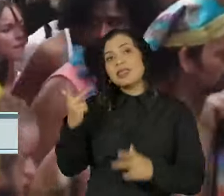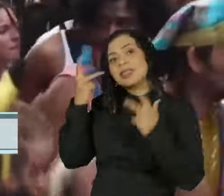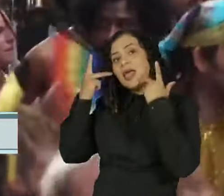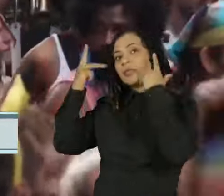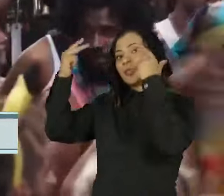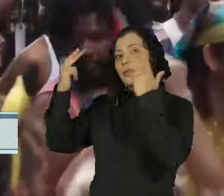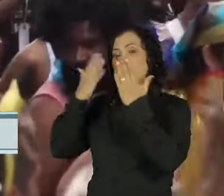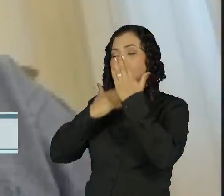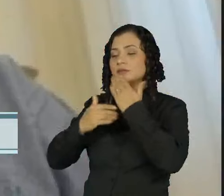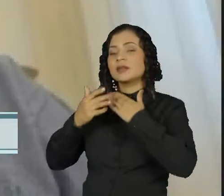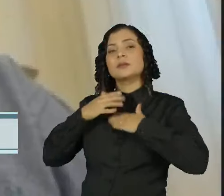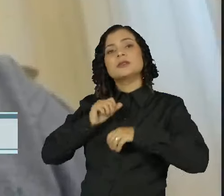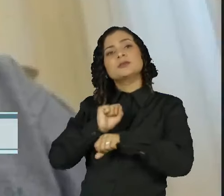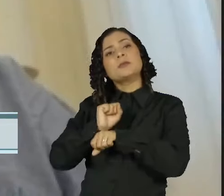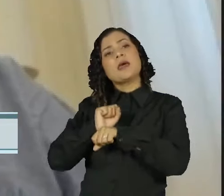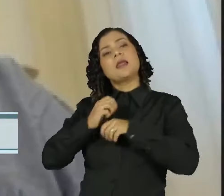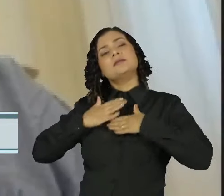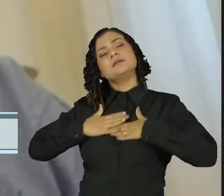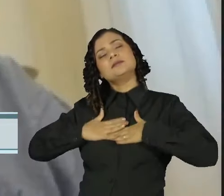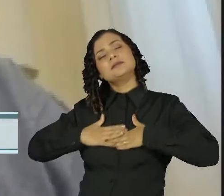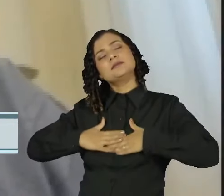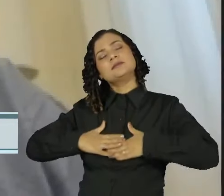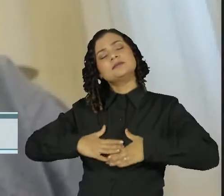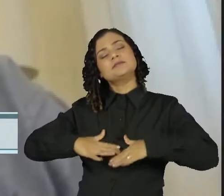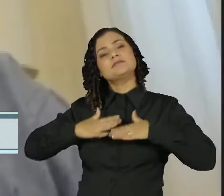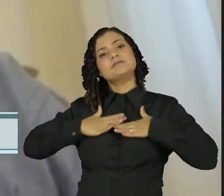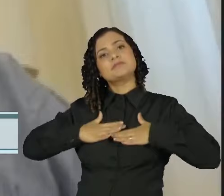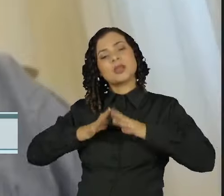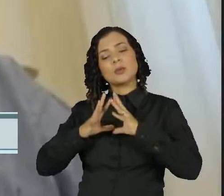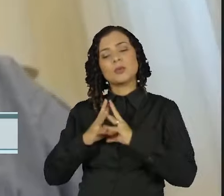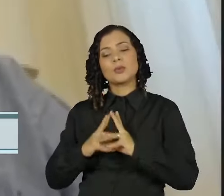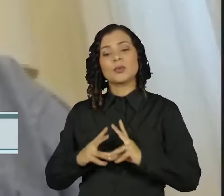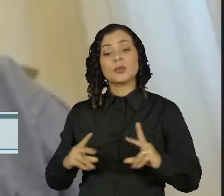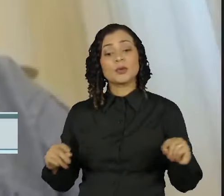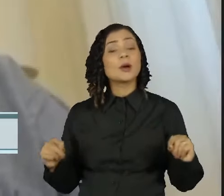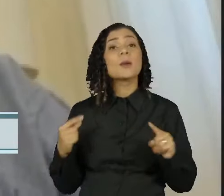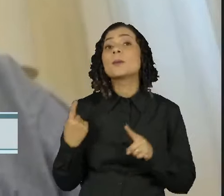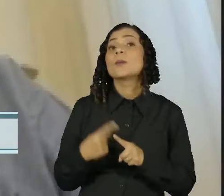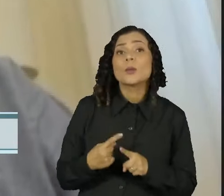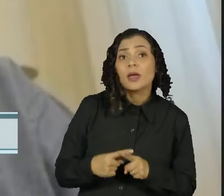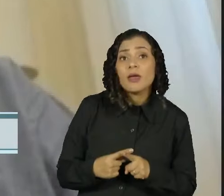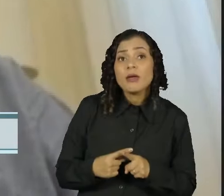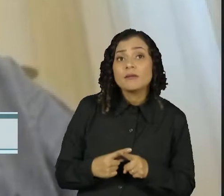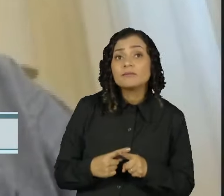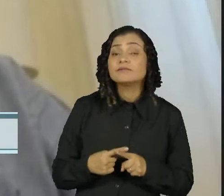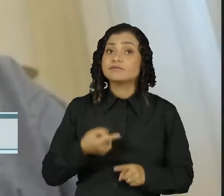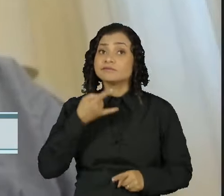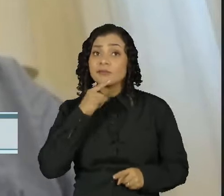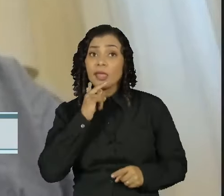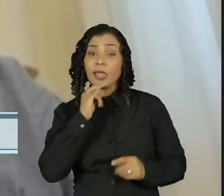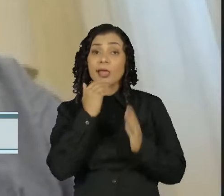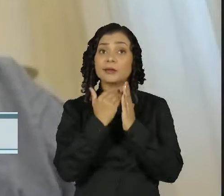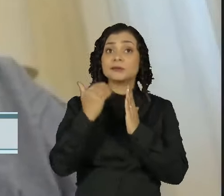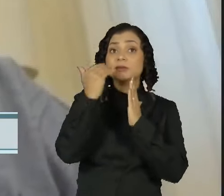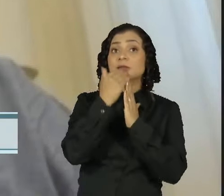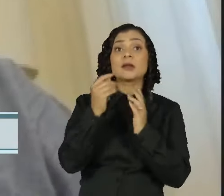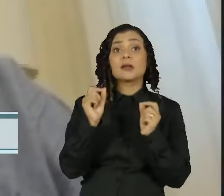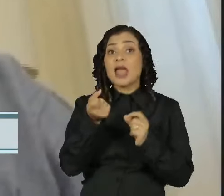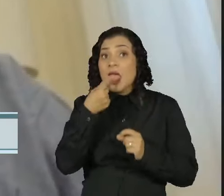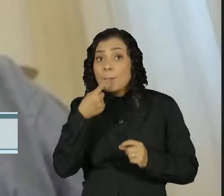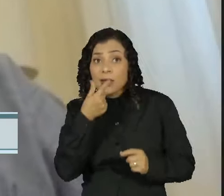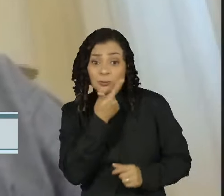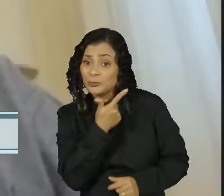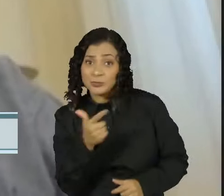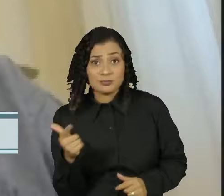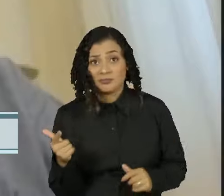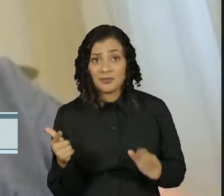é esperar passar. Isso é muito importante, porque remédio para ressaca, pelo menos ainda não tem. O